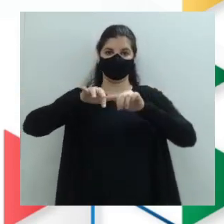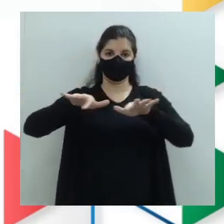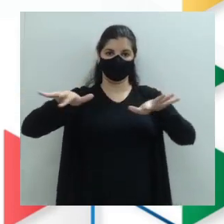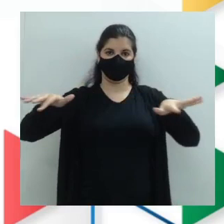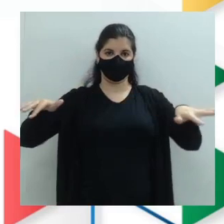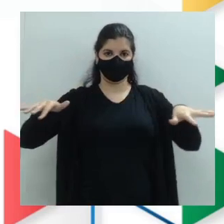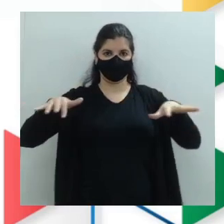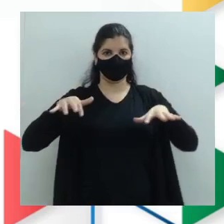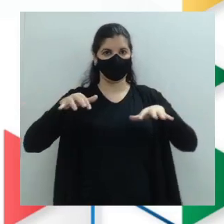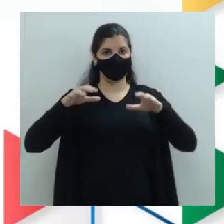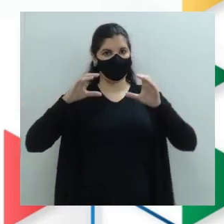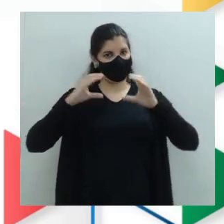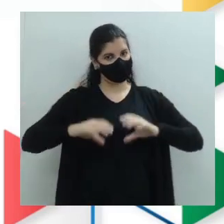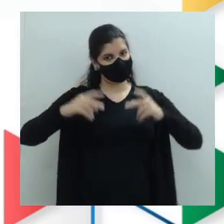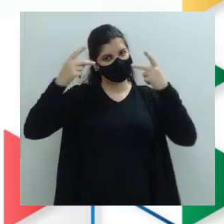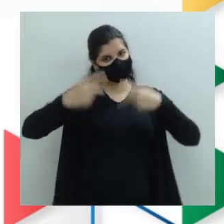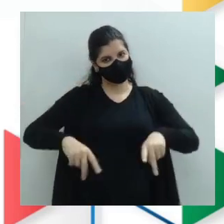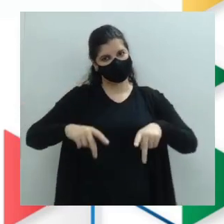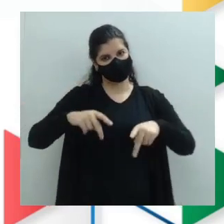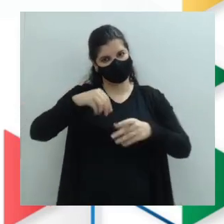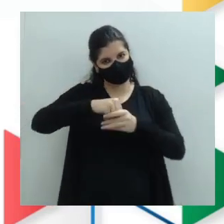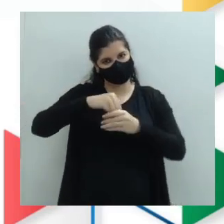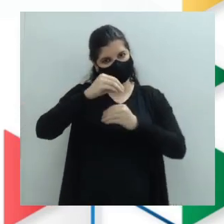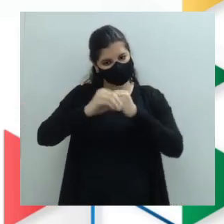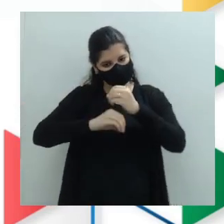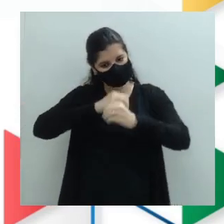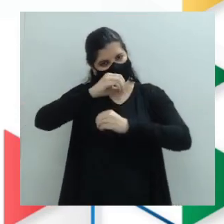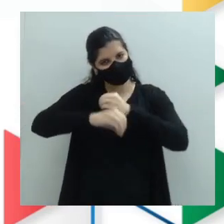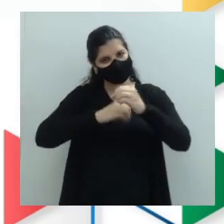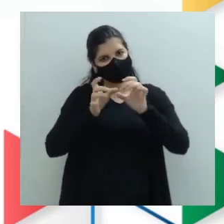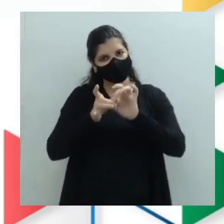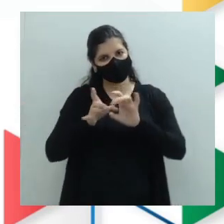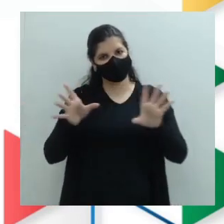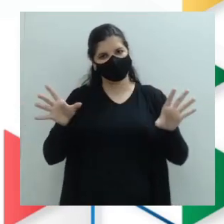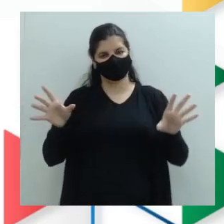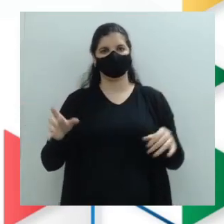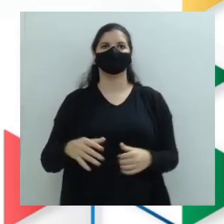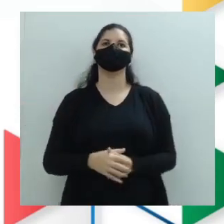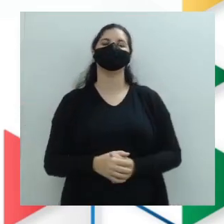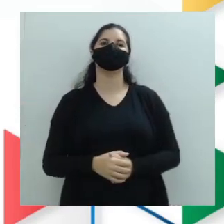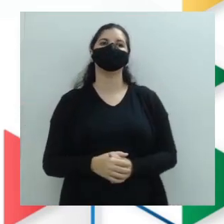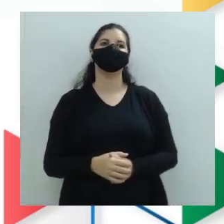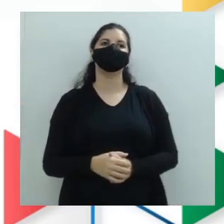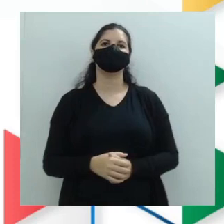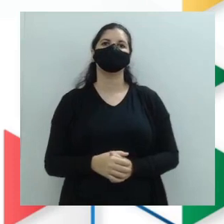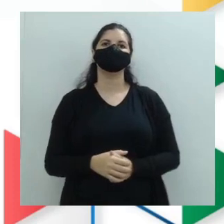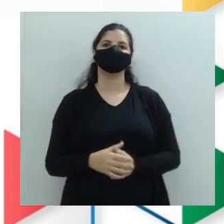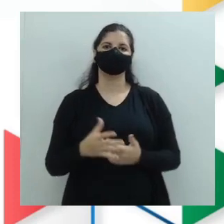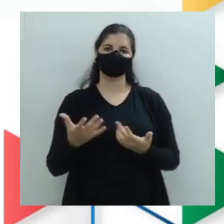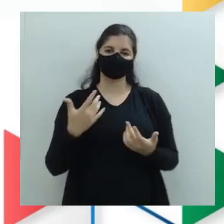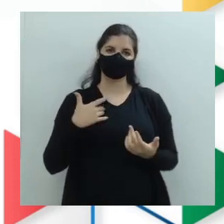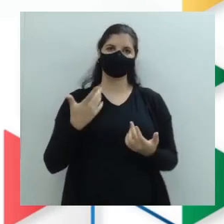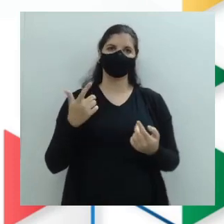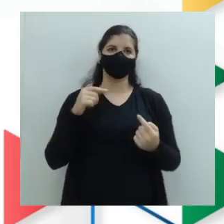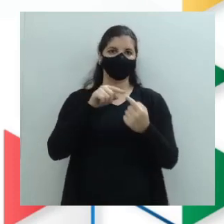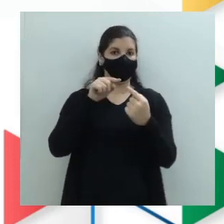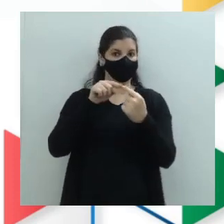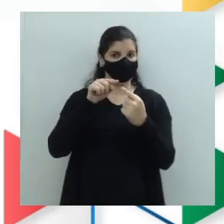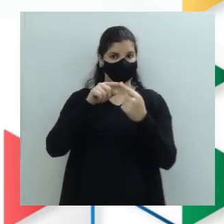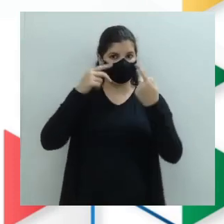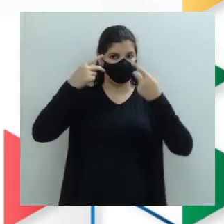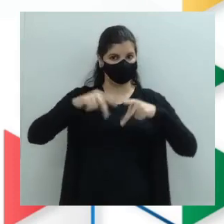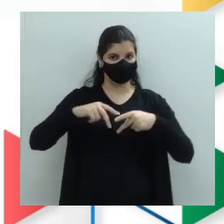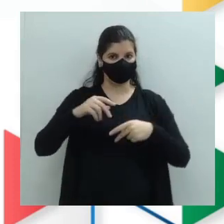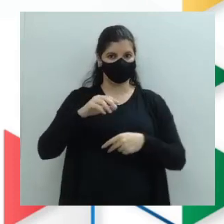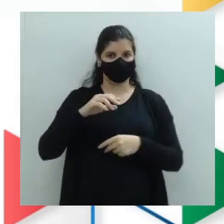do comportamento dos elétrons que estão livres dentro desses condutores. E ao aplicar uma diferença